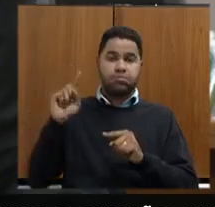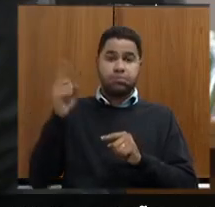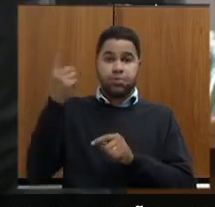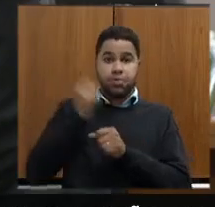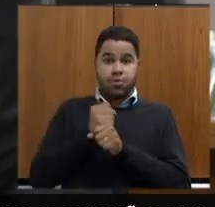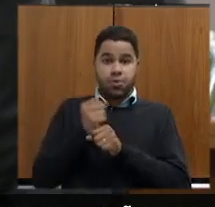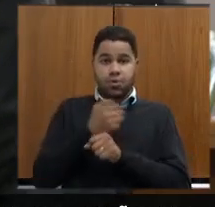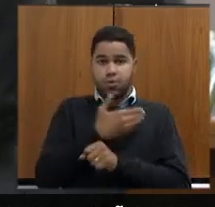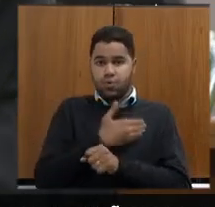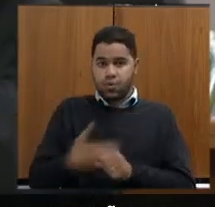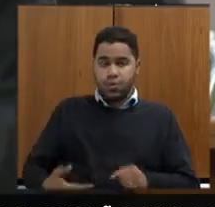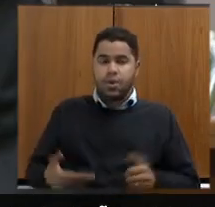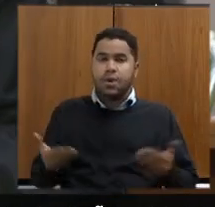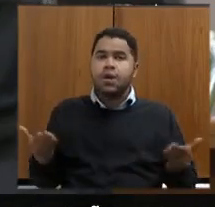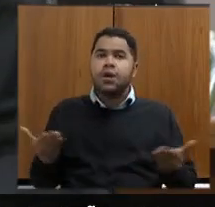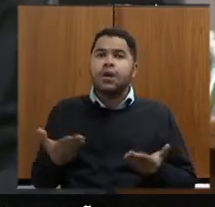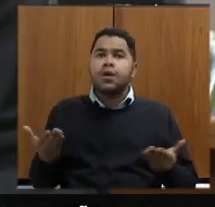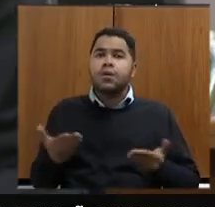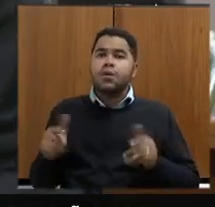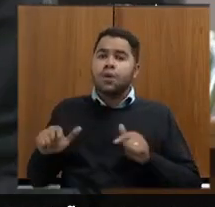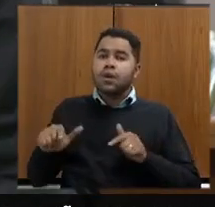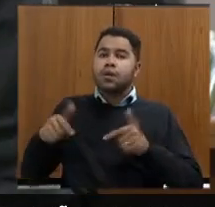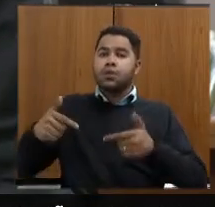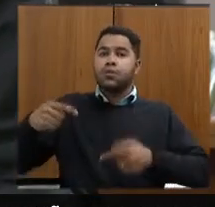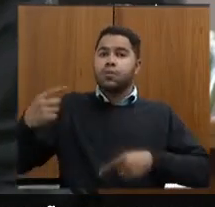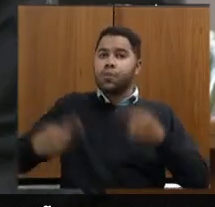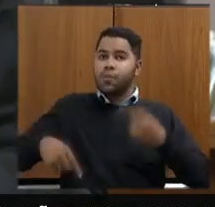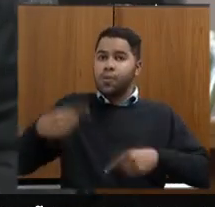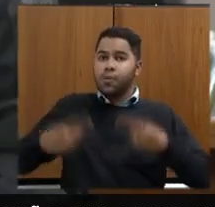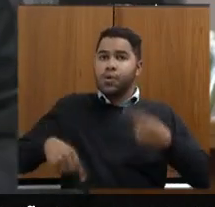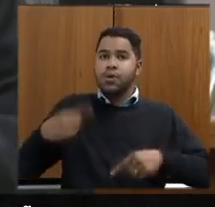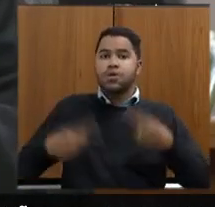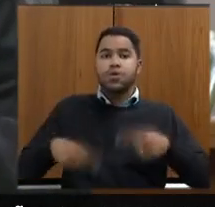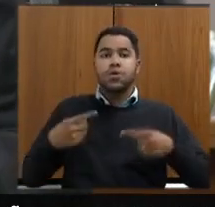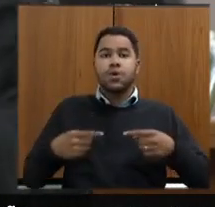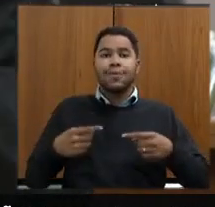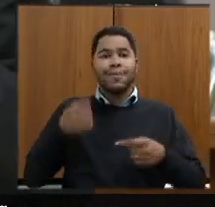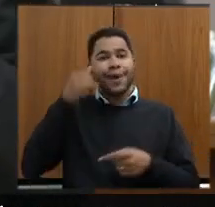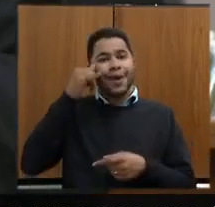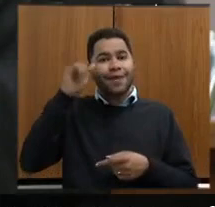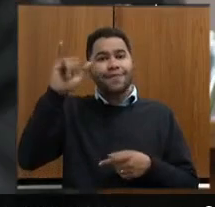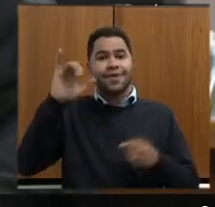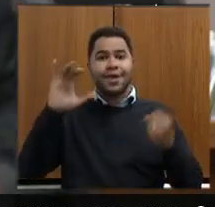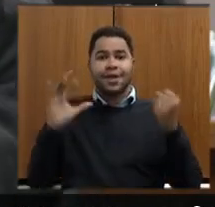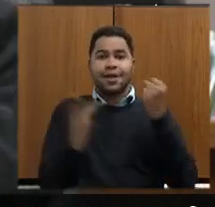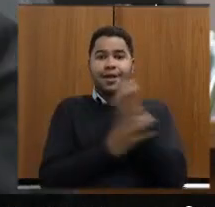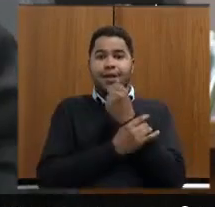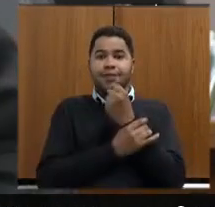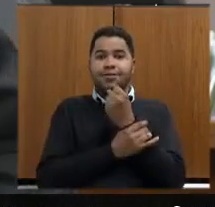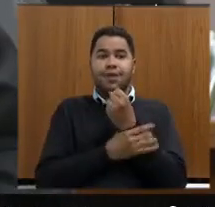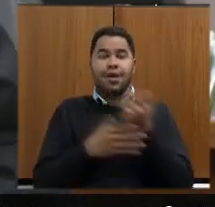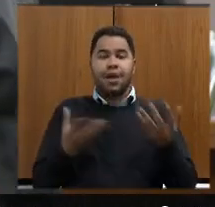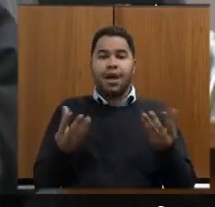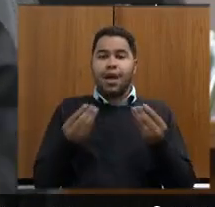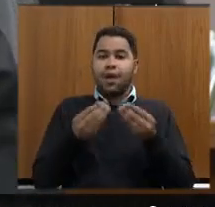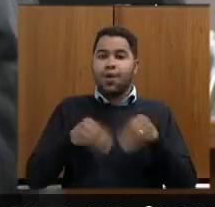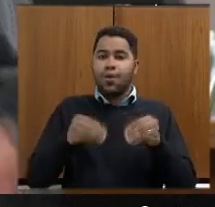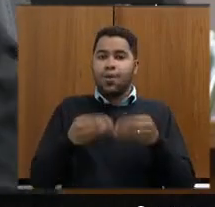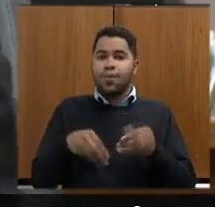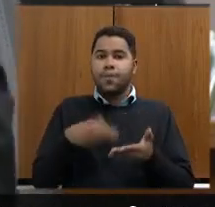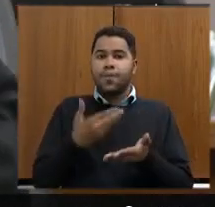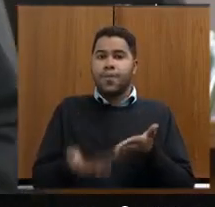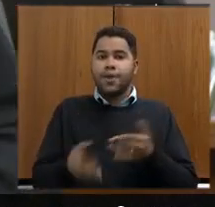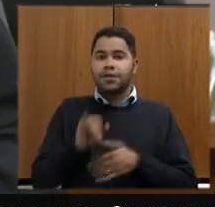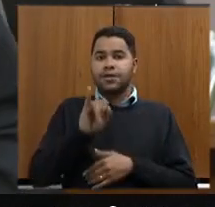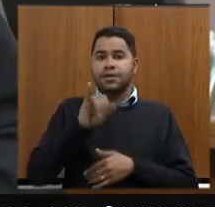de governo agora e Ação política para ele para garantir a compensação de